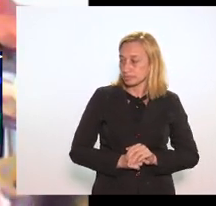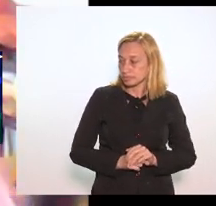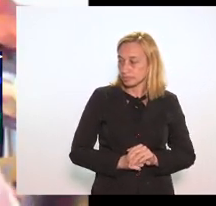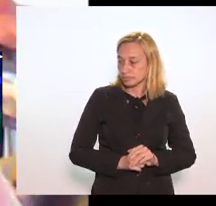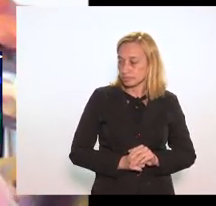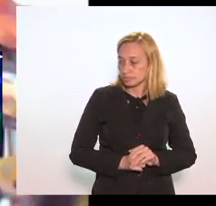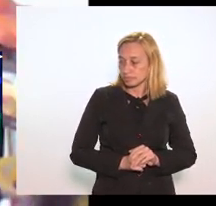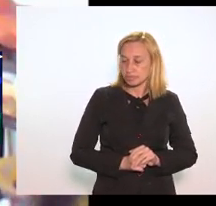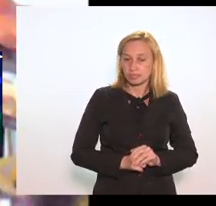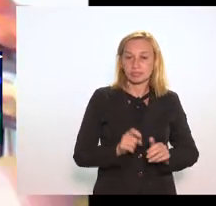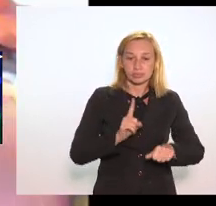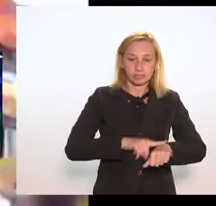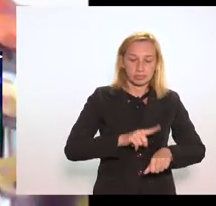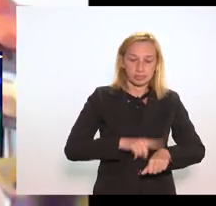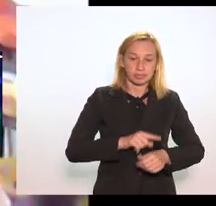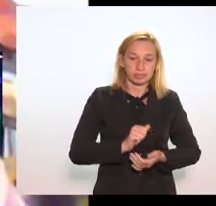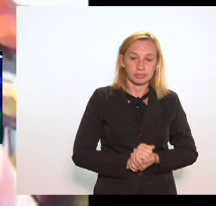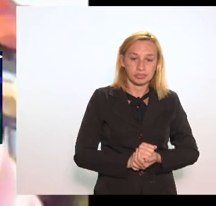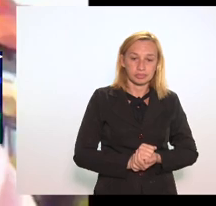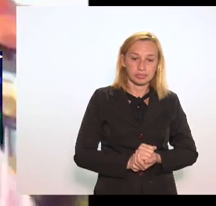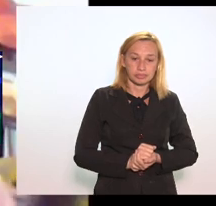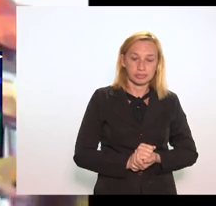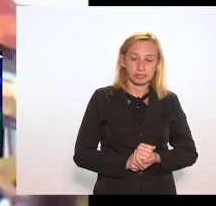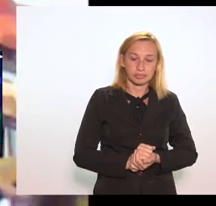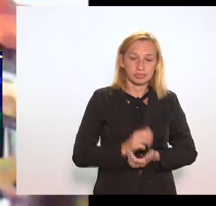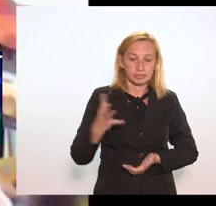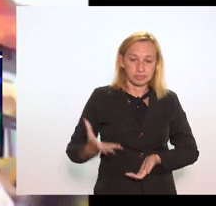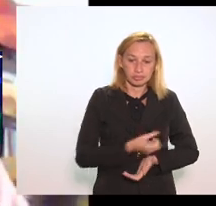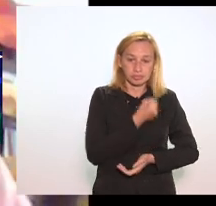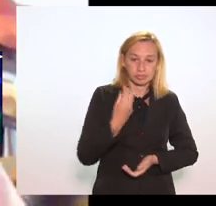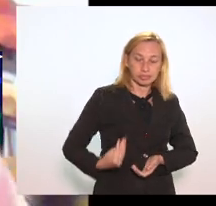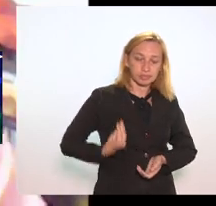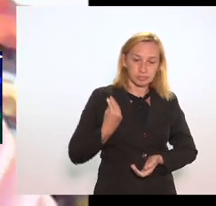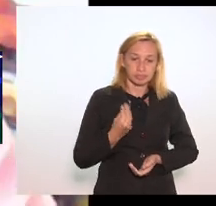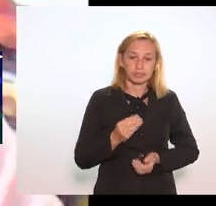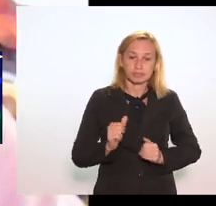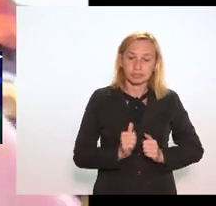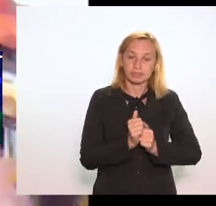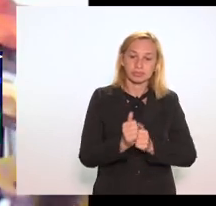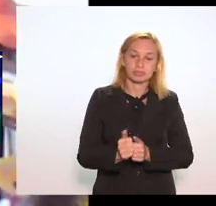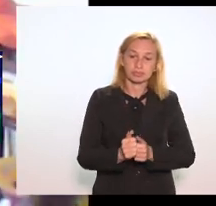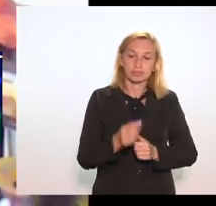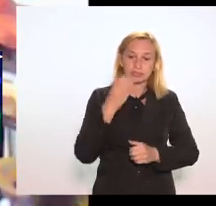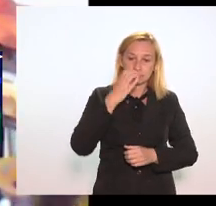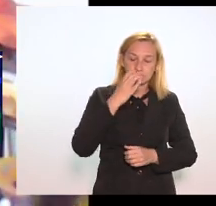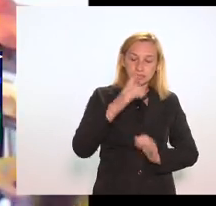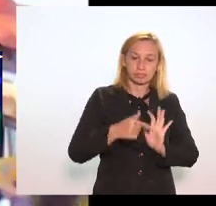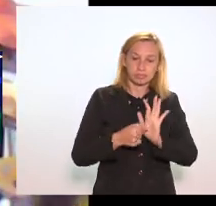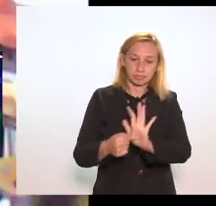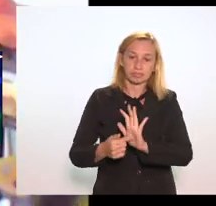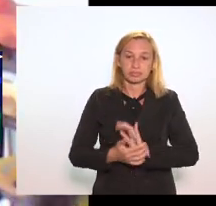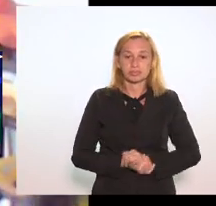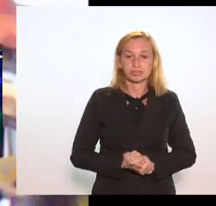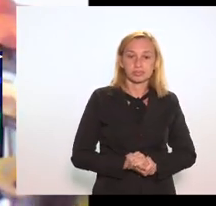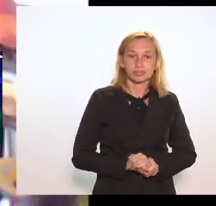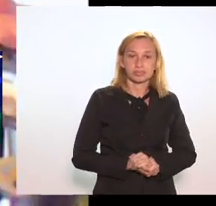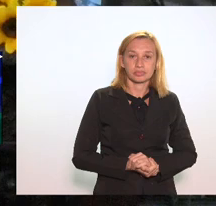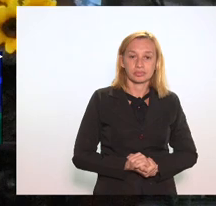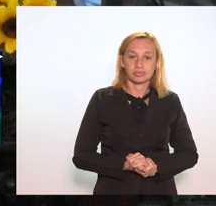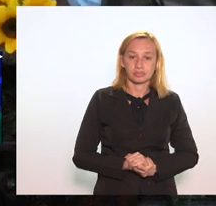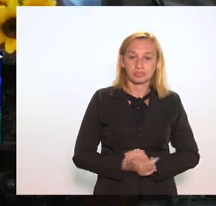faça nesse momento se posicione para salvar miúdas com o caminho que a ciência indicou a